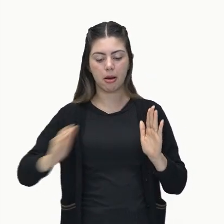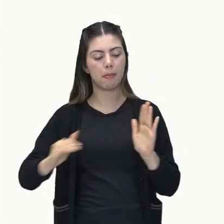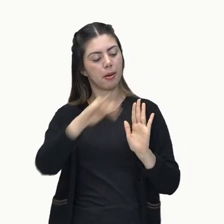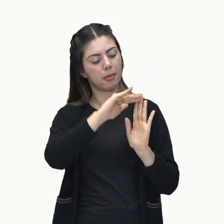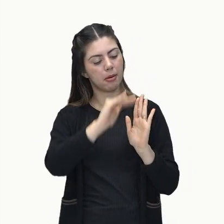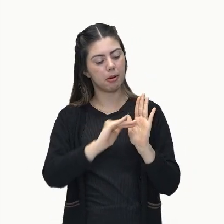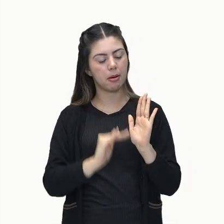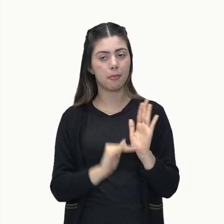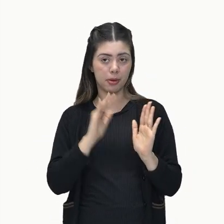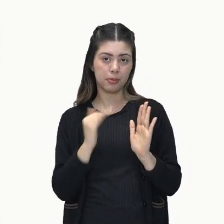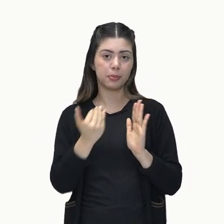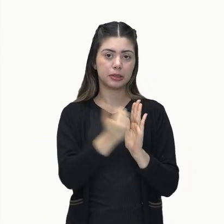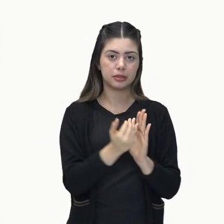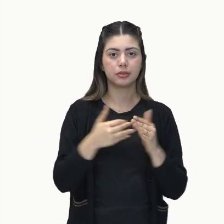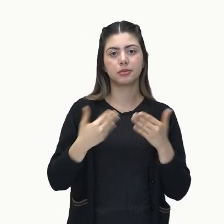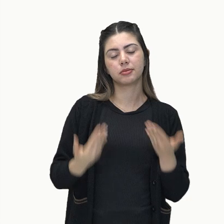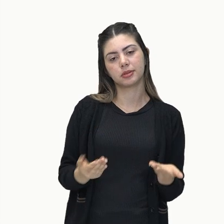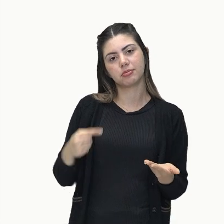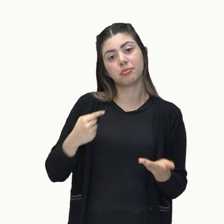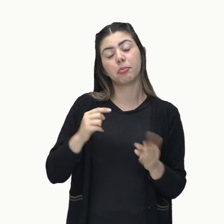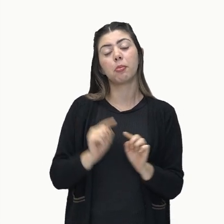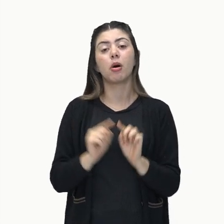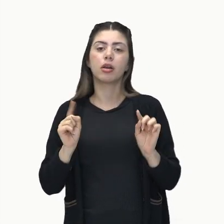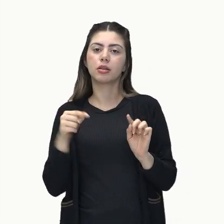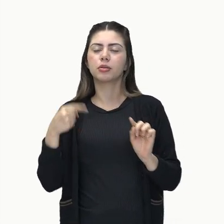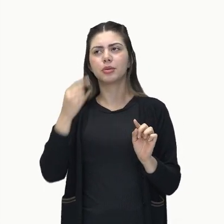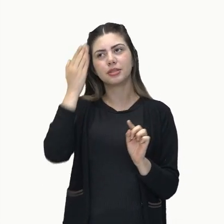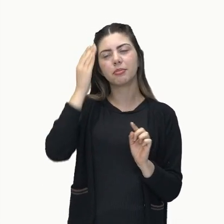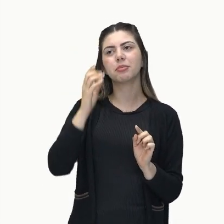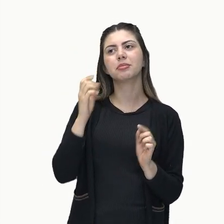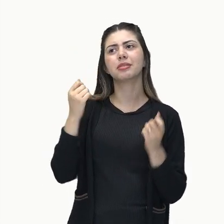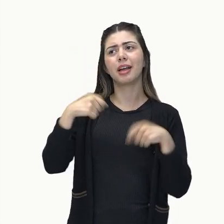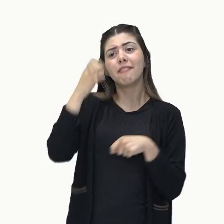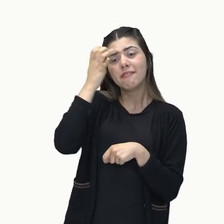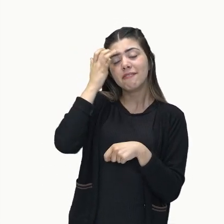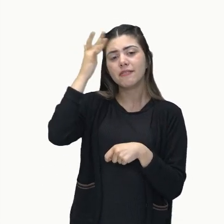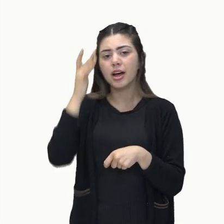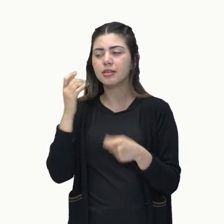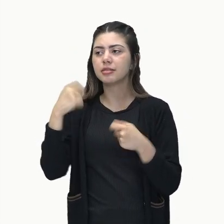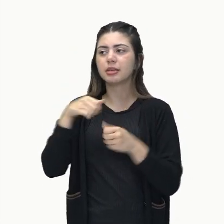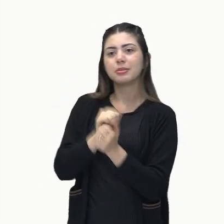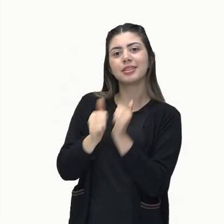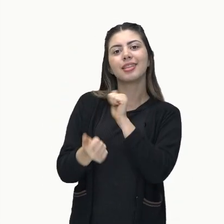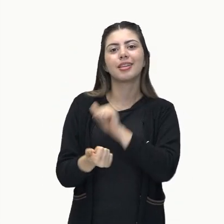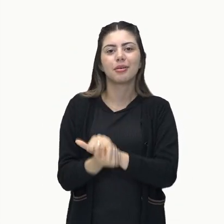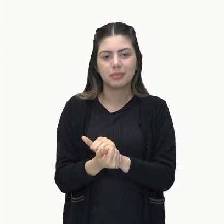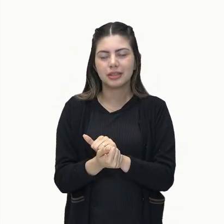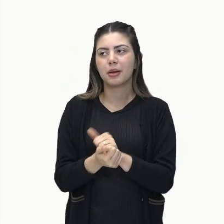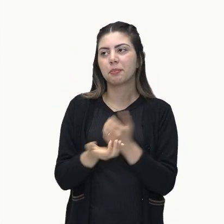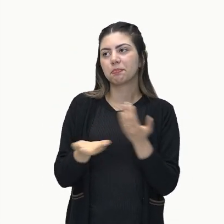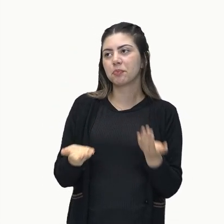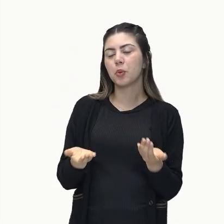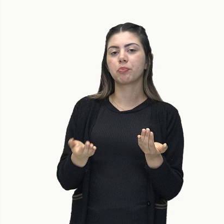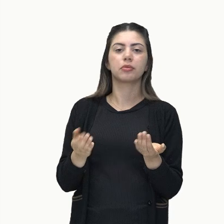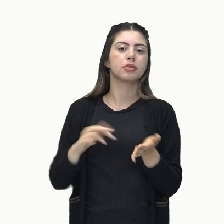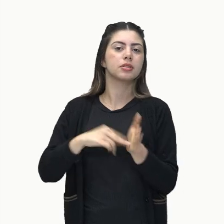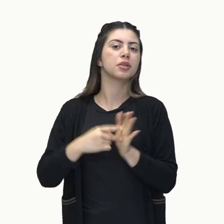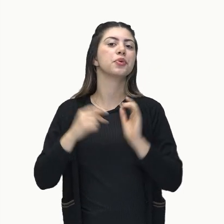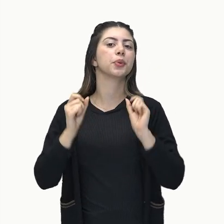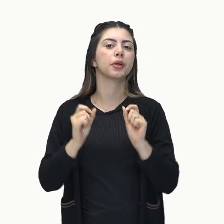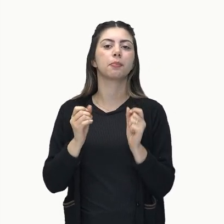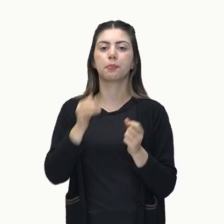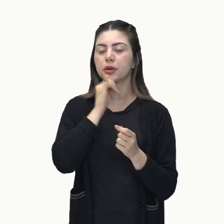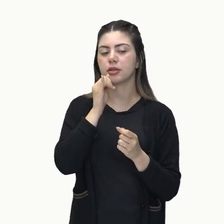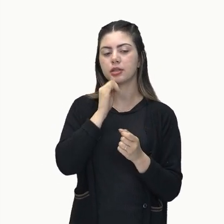perca, embora haja, como se diz, aquela flexibilidade, ou seja, a possibilidade de que você mude